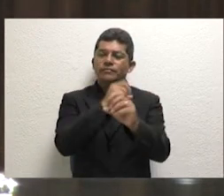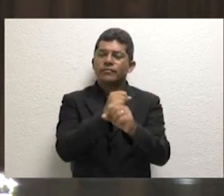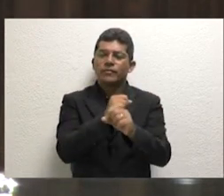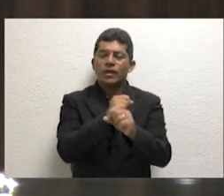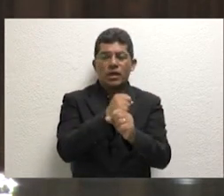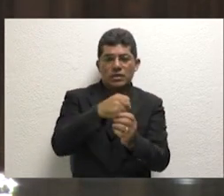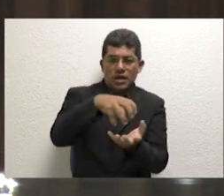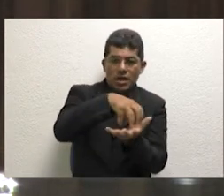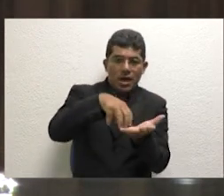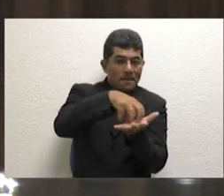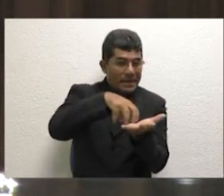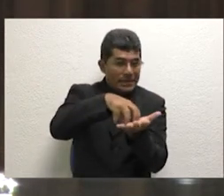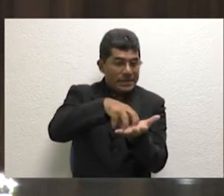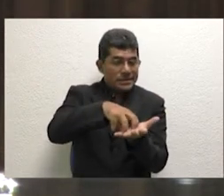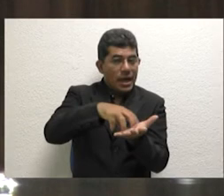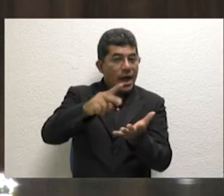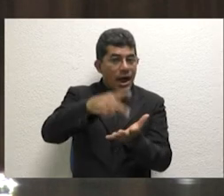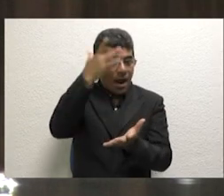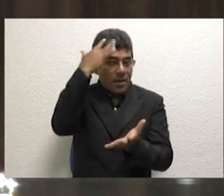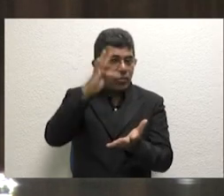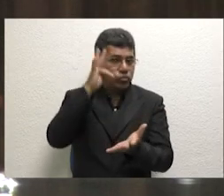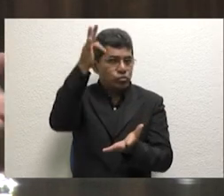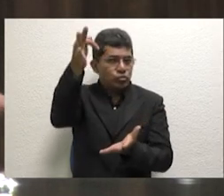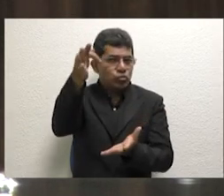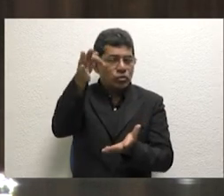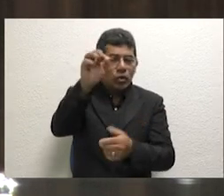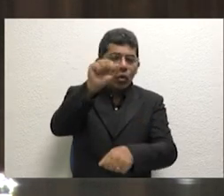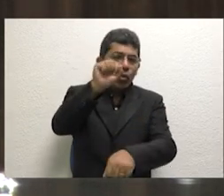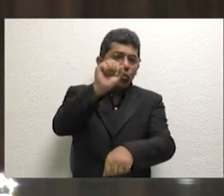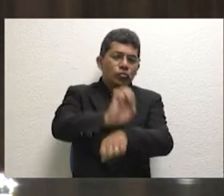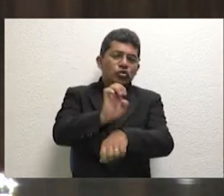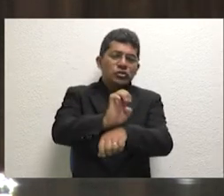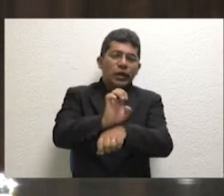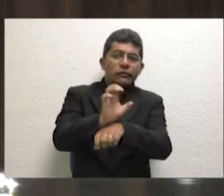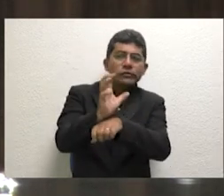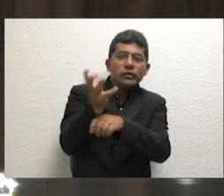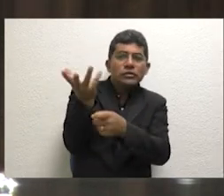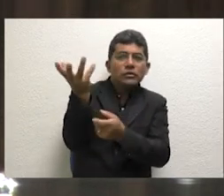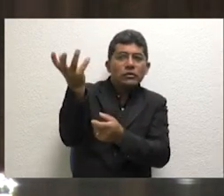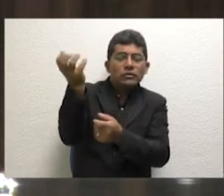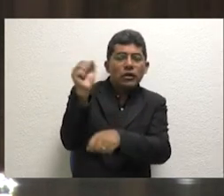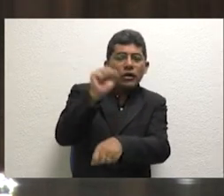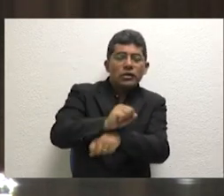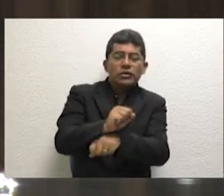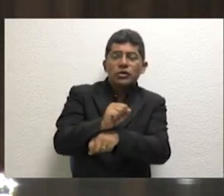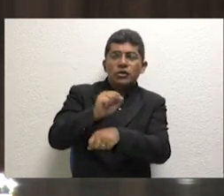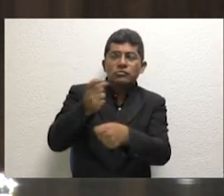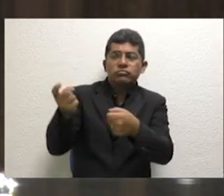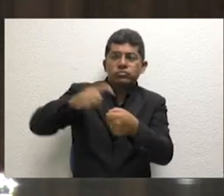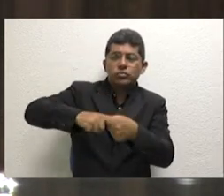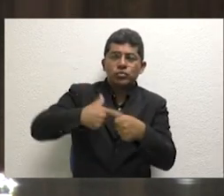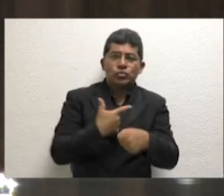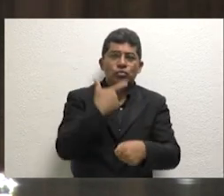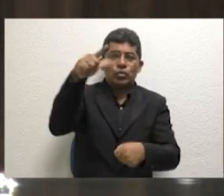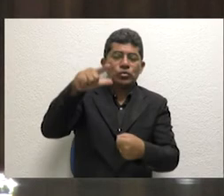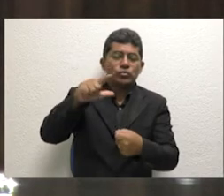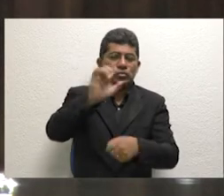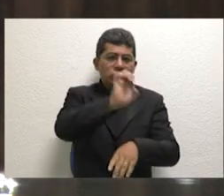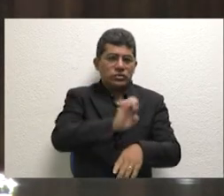matrizes e amanhã o Estado deixar de ser refém como é hoje Brasília e deixar de ser dependente como é da capital